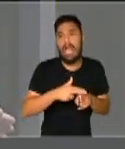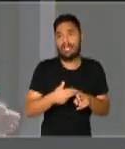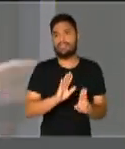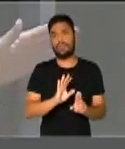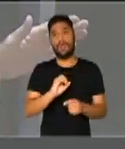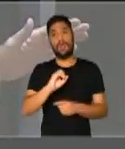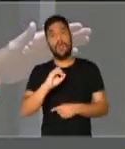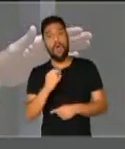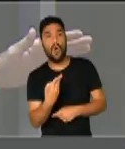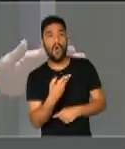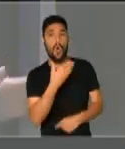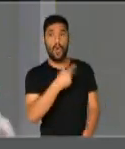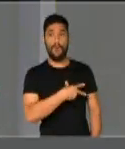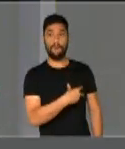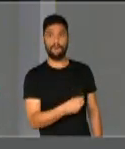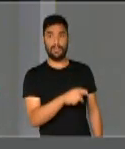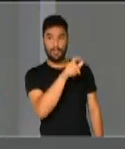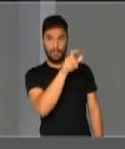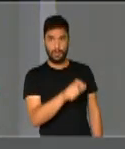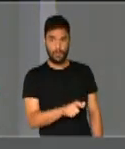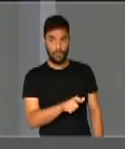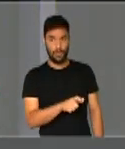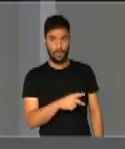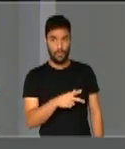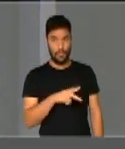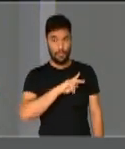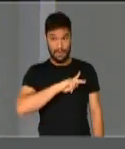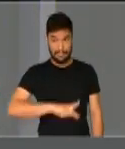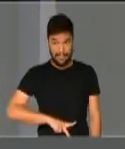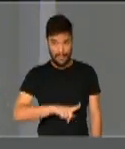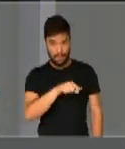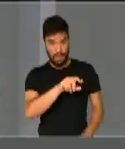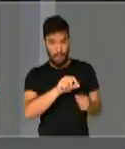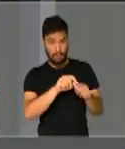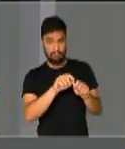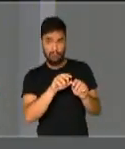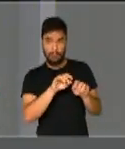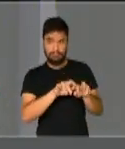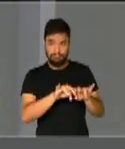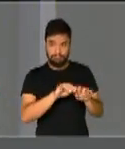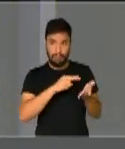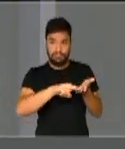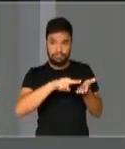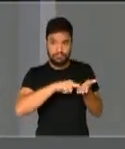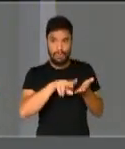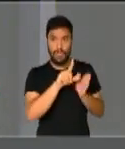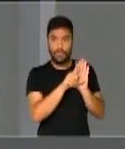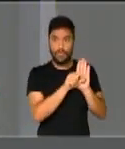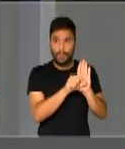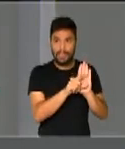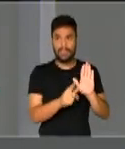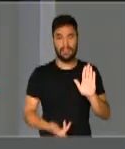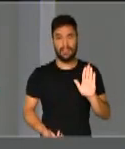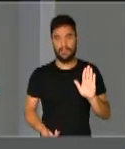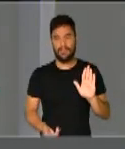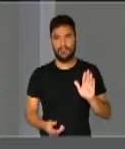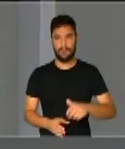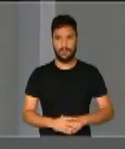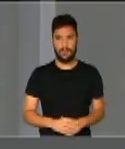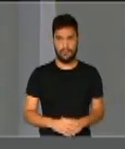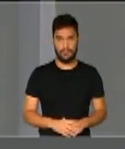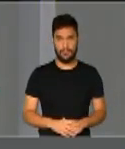se assistimos ao filho do presidente escrever no Twitter, temos a certeza absoluta que não podemos tirar um real da educação básica.